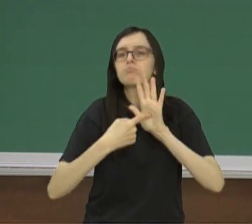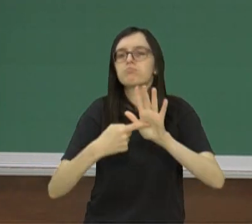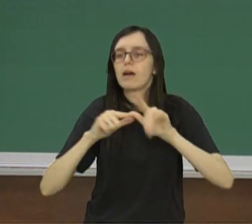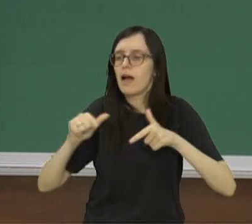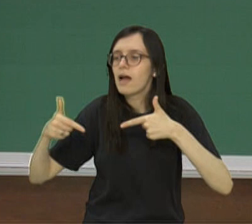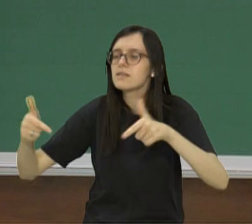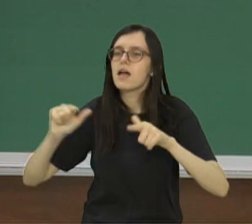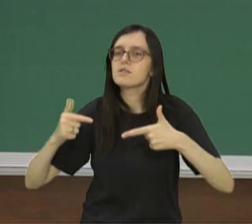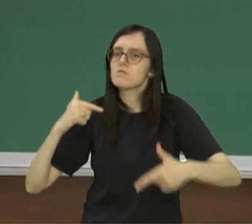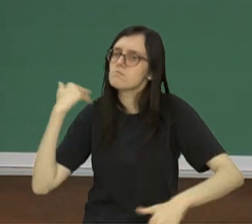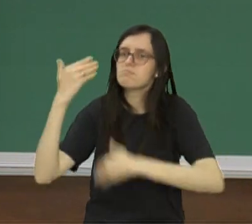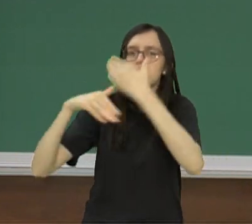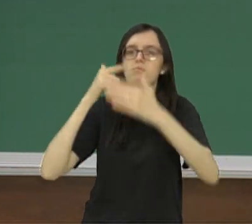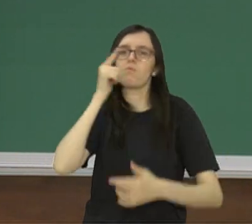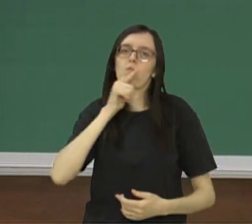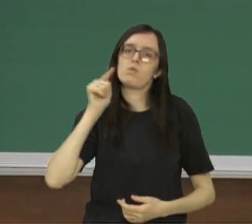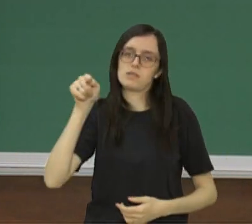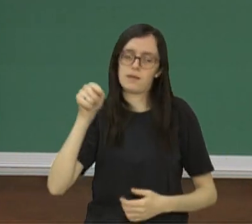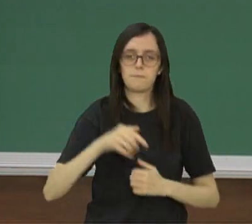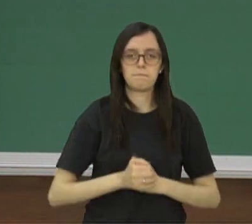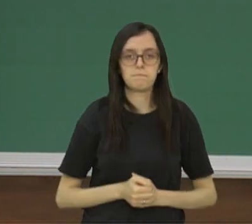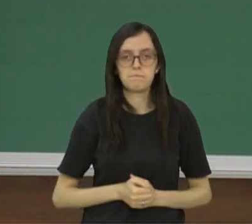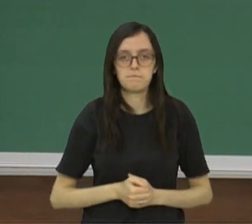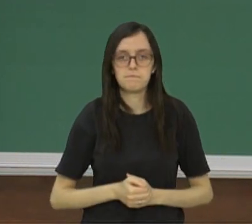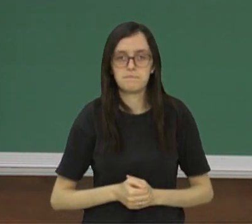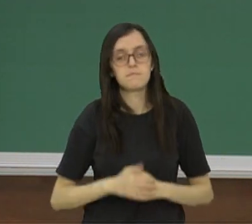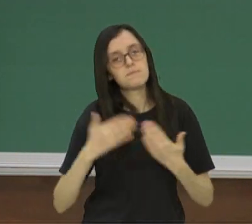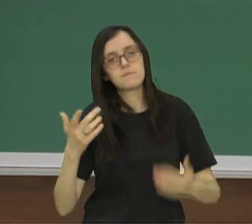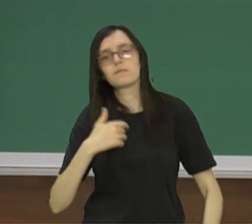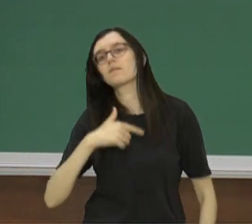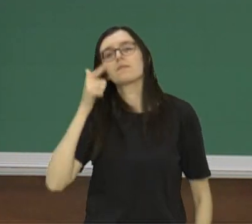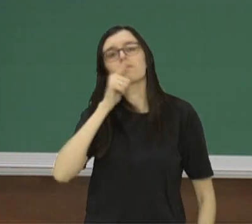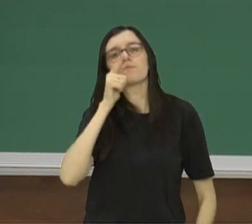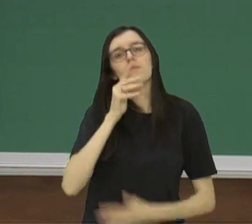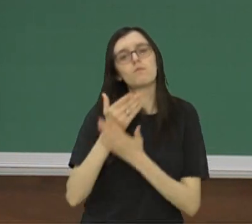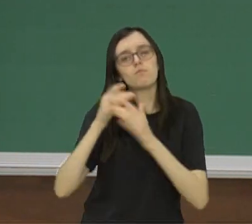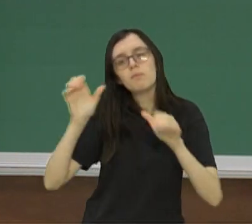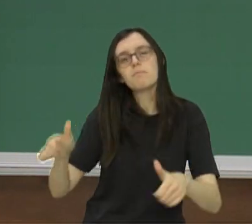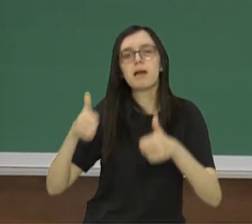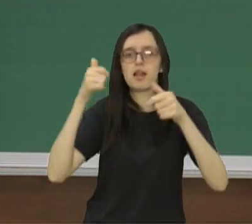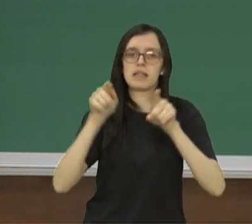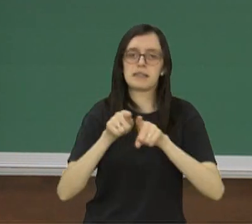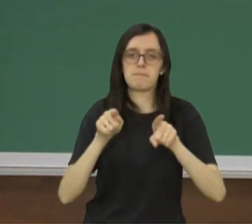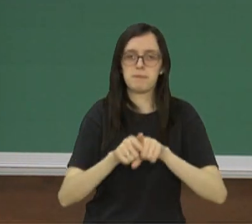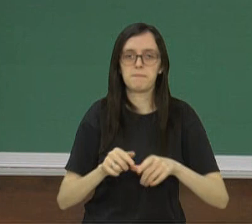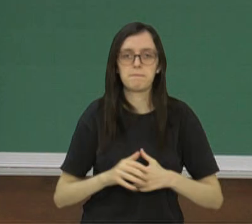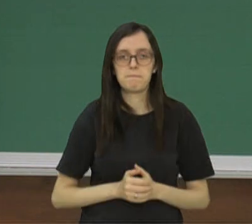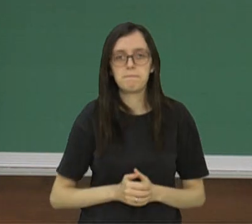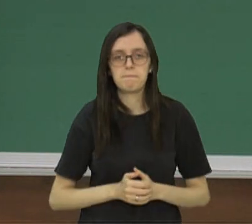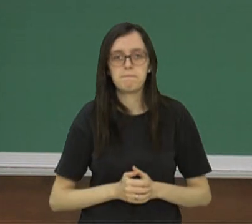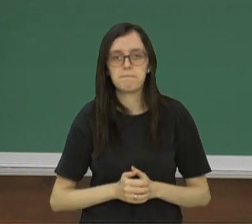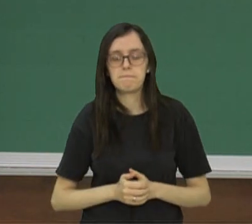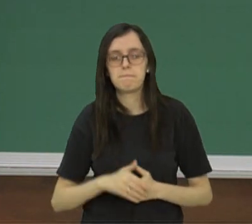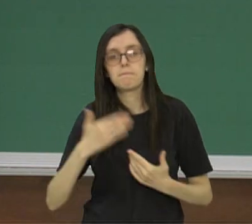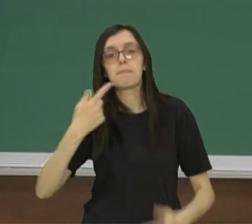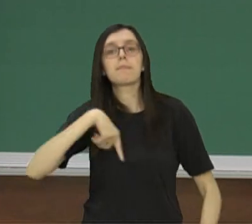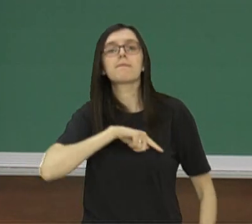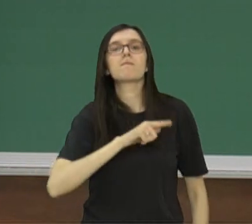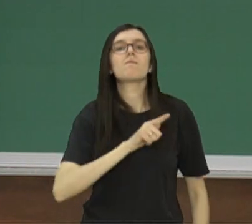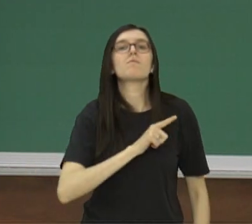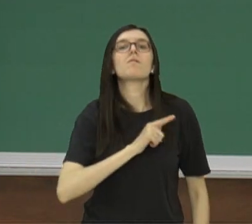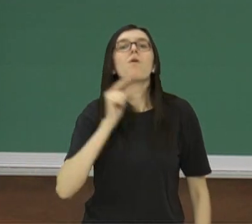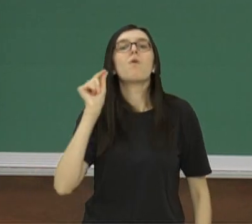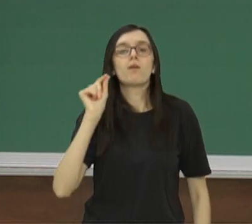de desenvolvimento para aquela região, certo? E assim eu consigo estudá-la melhor. E aí nós temos